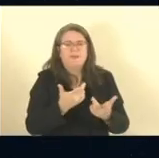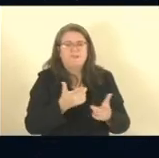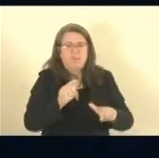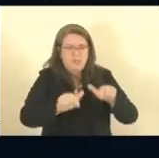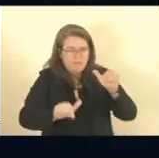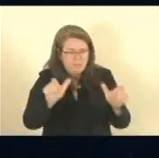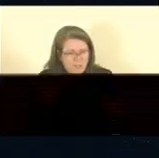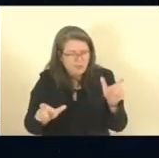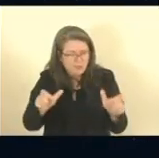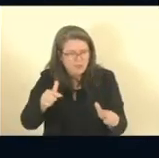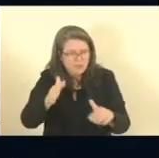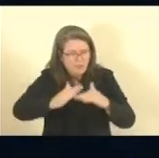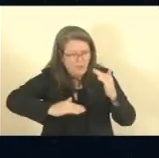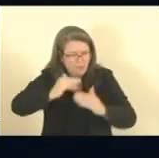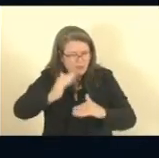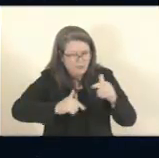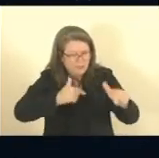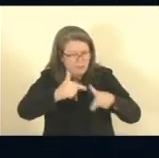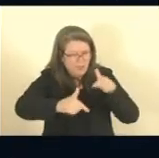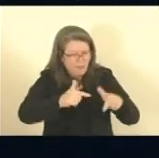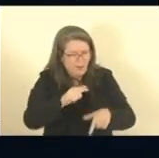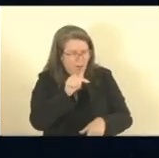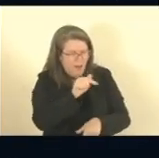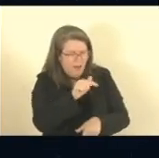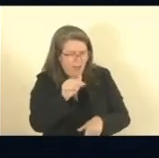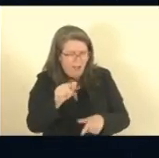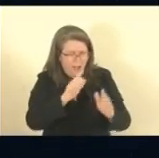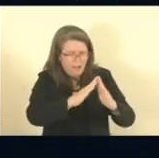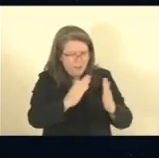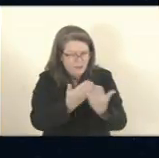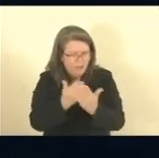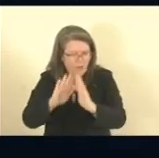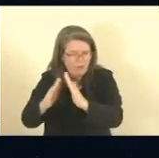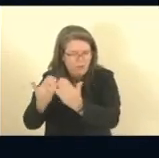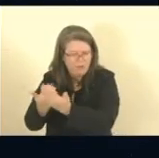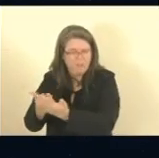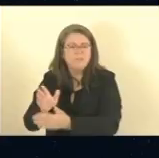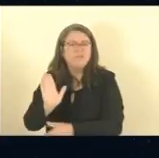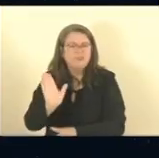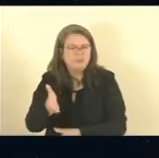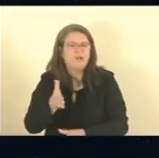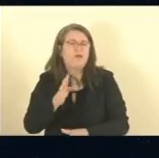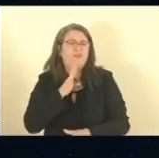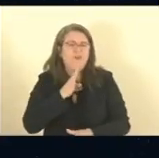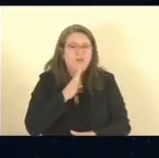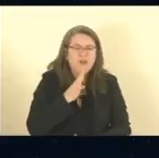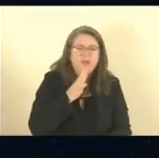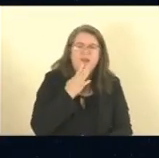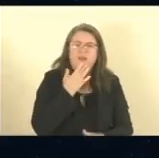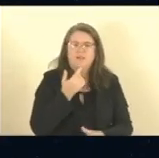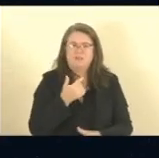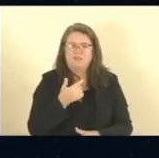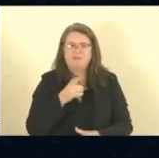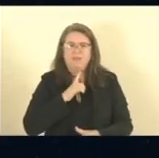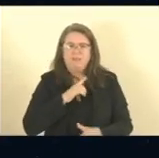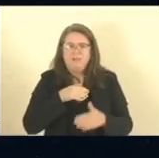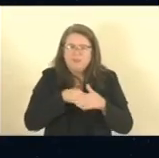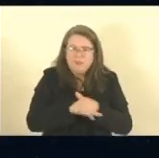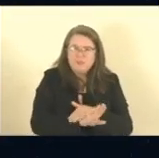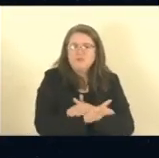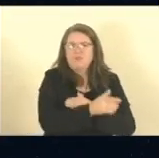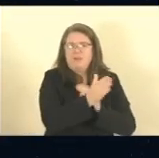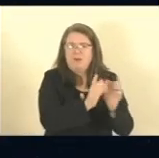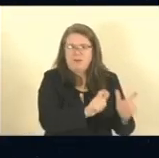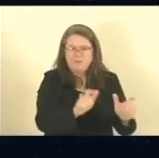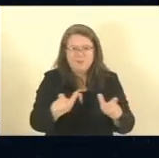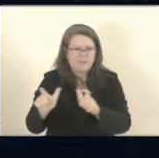desses alunos no ambientes nos ambientes escolares e o trabalho que eles iniciaram um trabalho magnífico eles